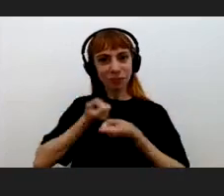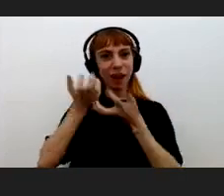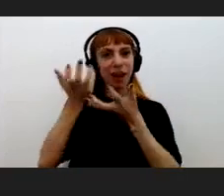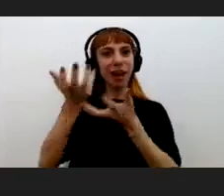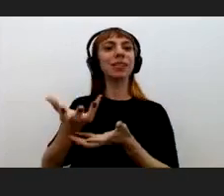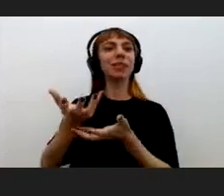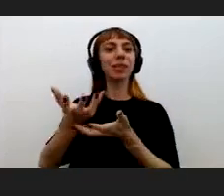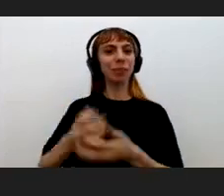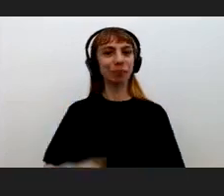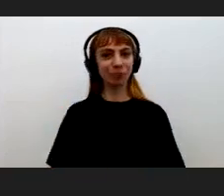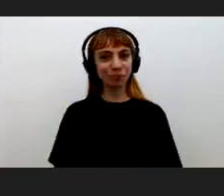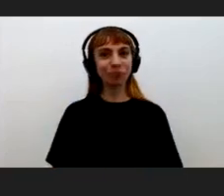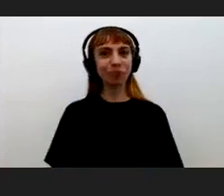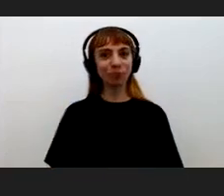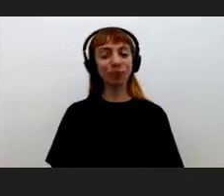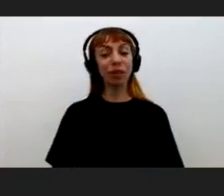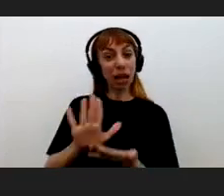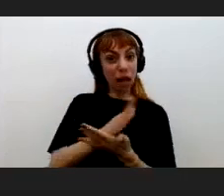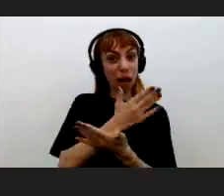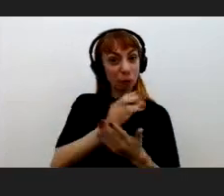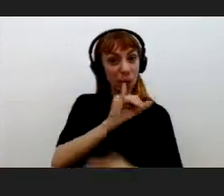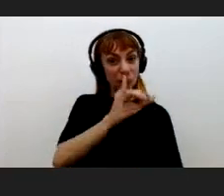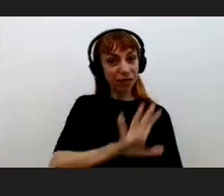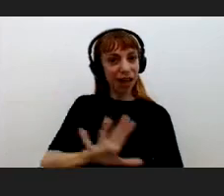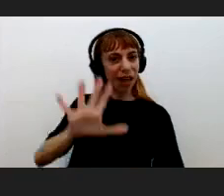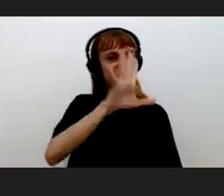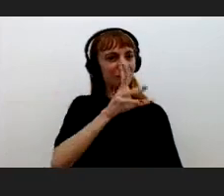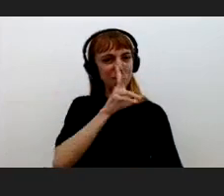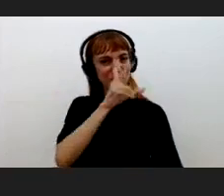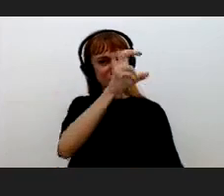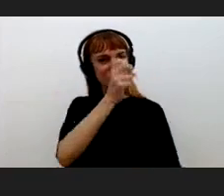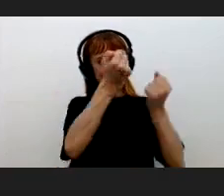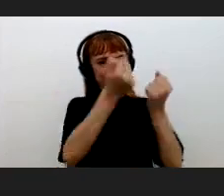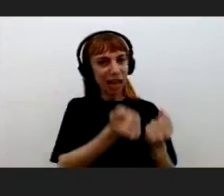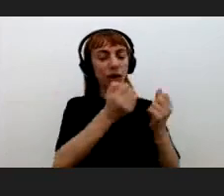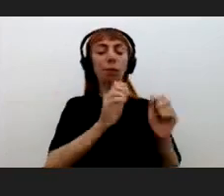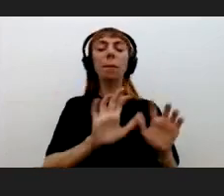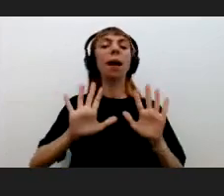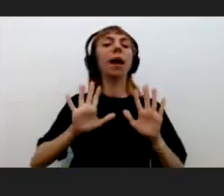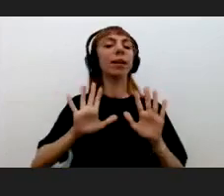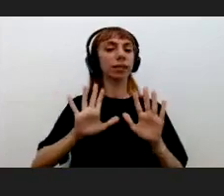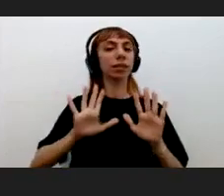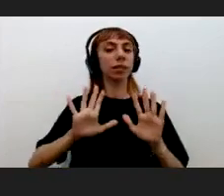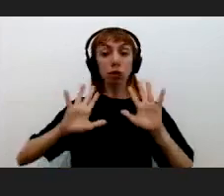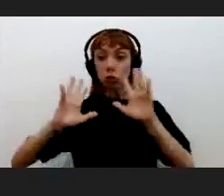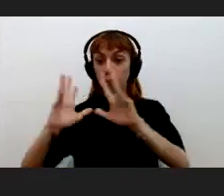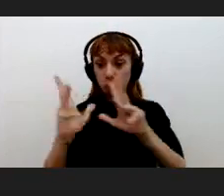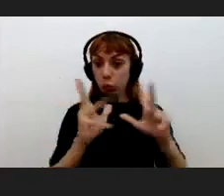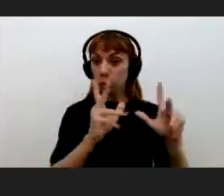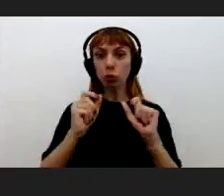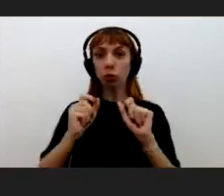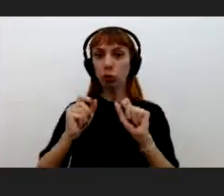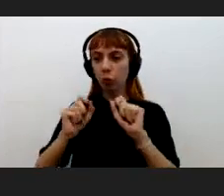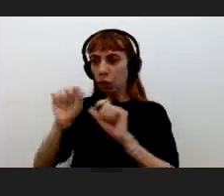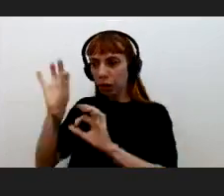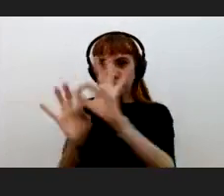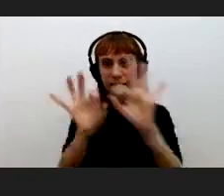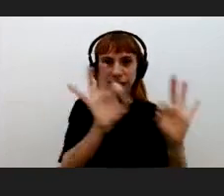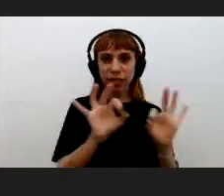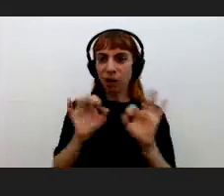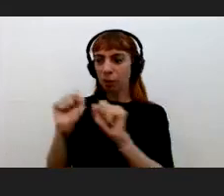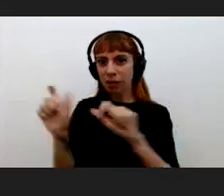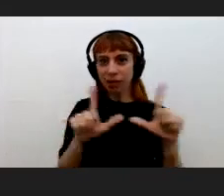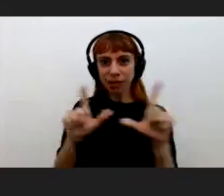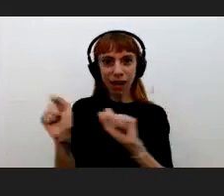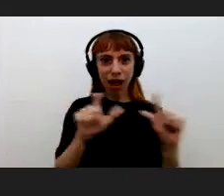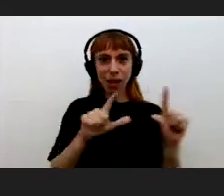são bastante brutas, então isso também não é por acaso, né? Até porque eu acho que a temática que vai ser abordada